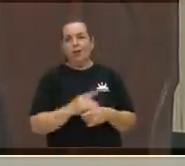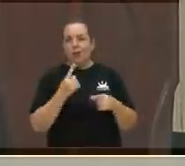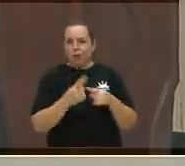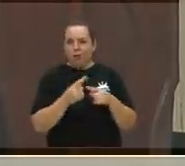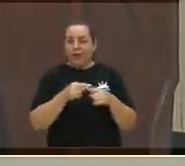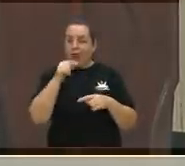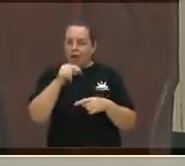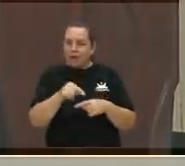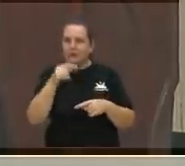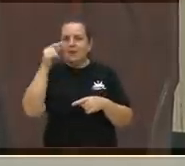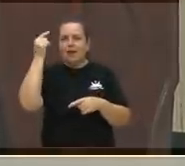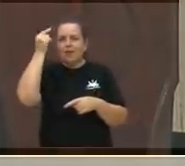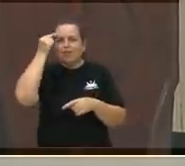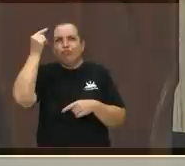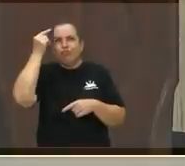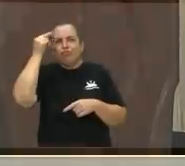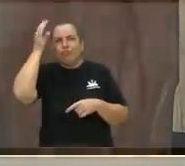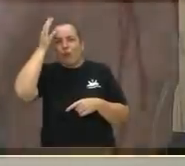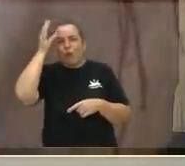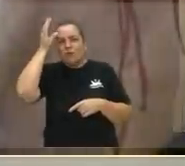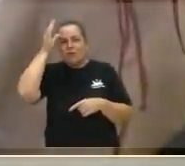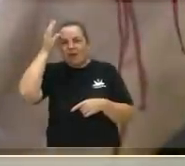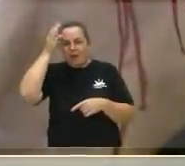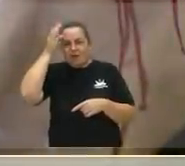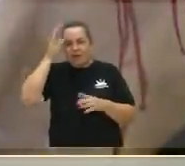e tiveram